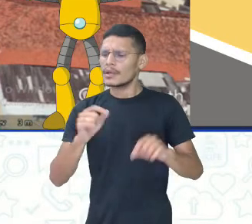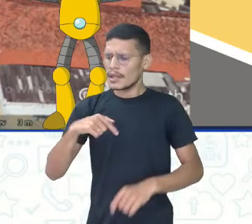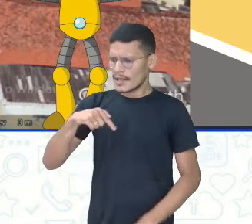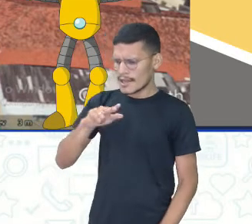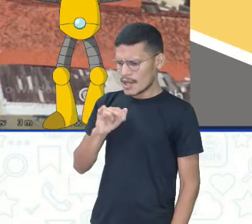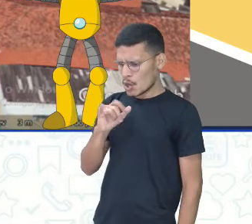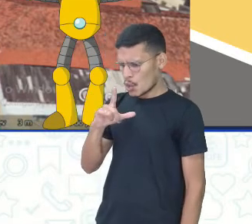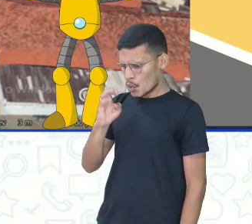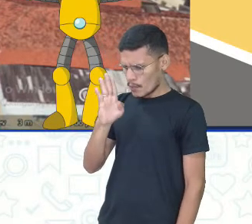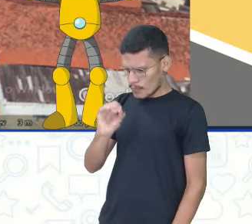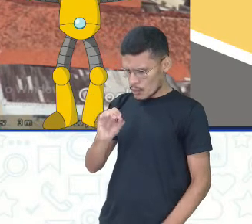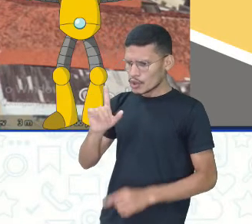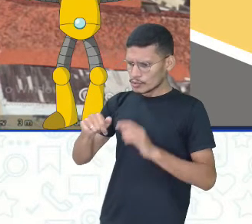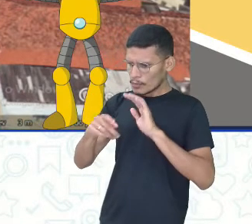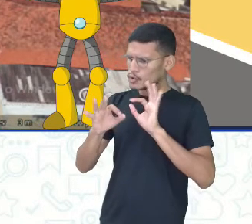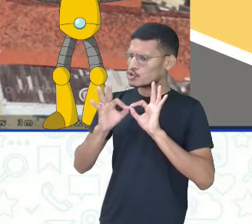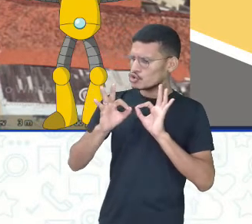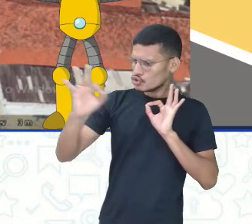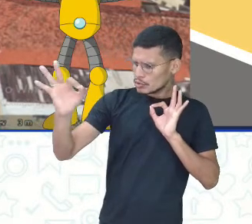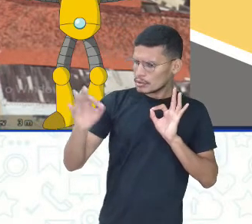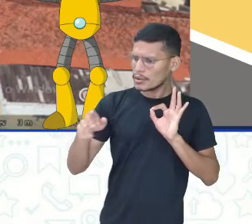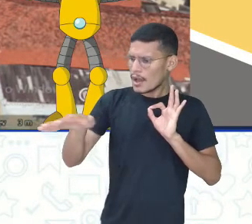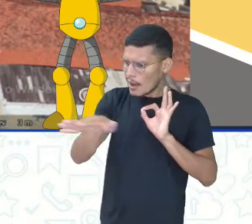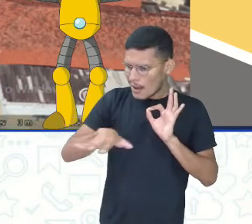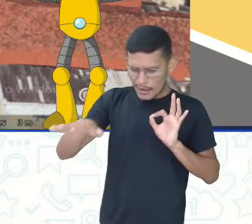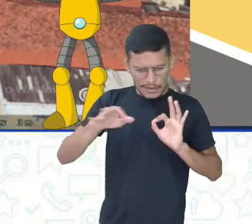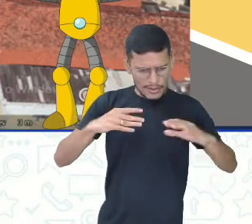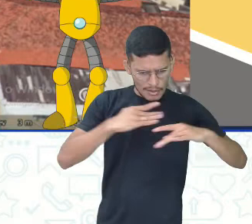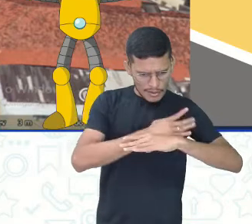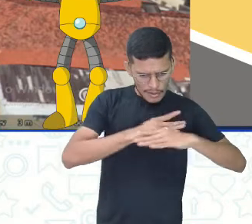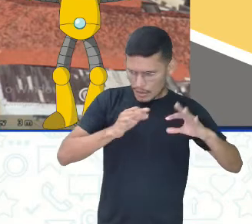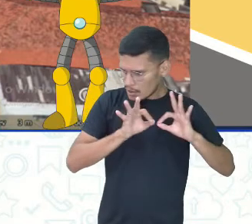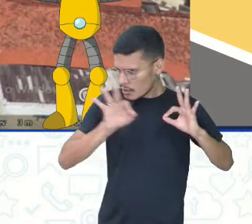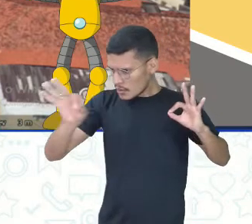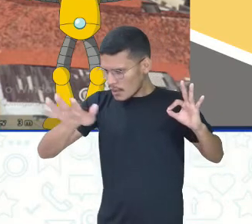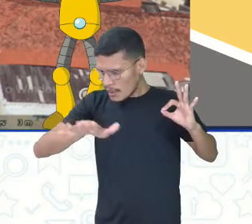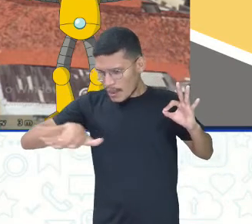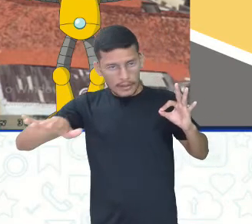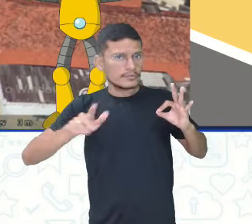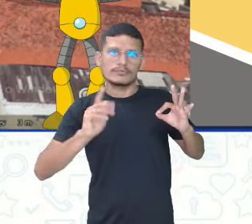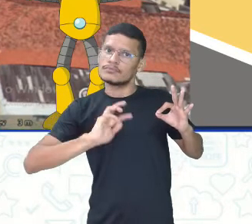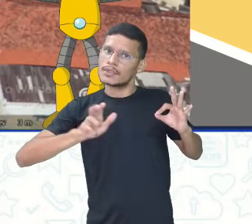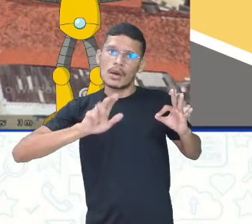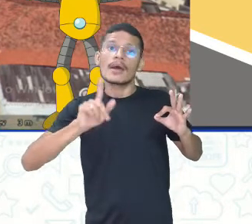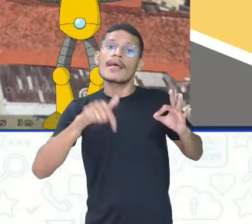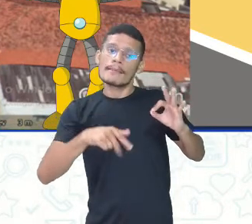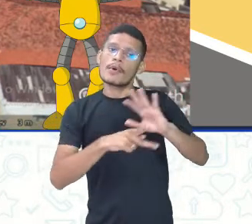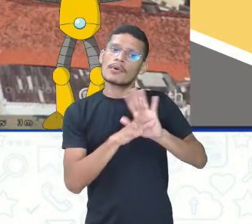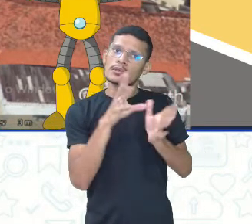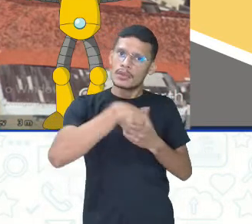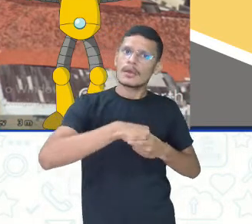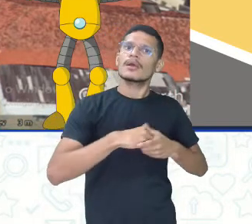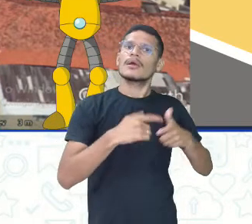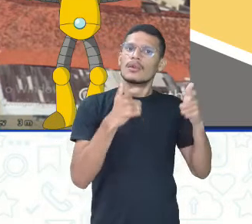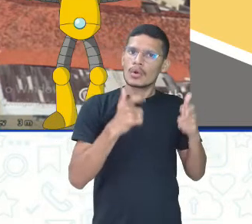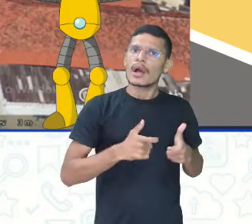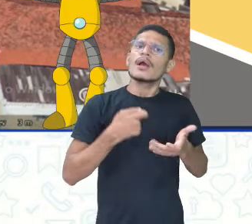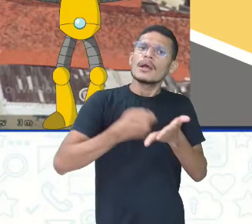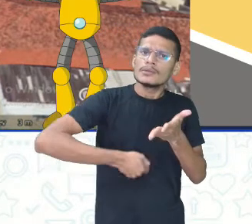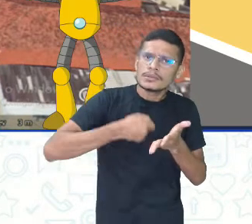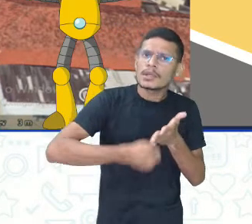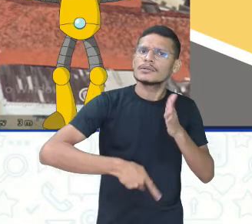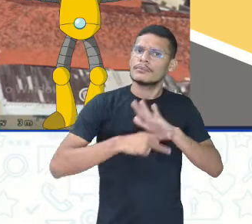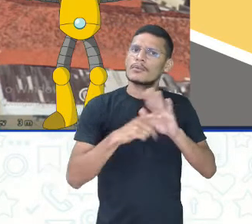quilombos estivessem sempre apenas afastados das áreas urbanas, mas nós temos quilombos urbanos. Era uma área de resistência